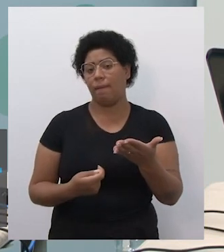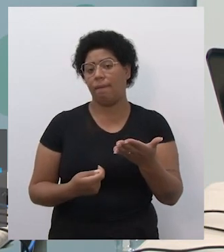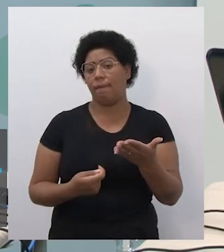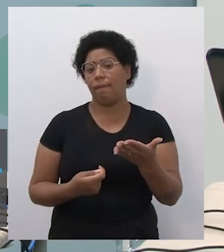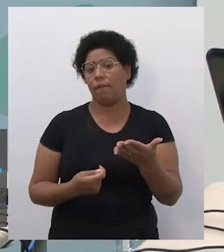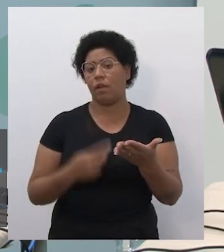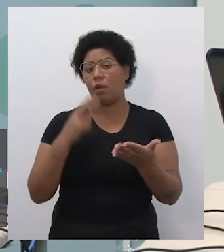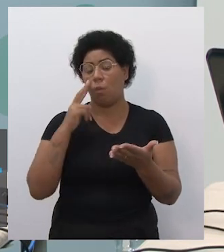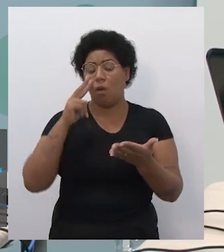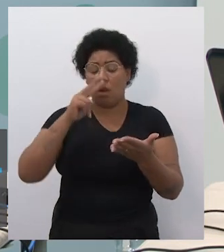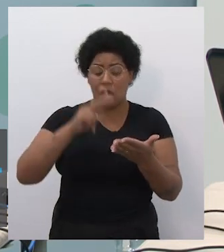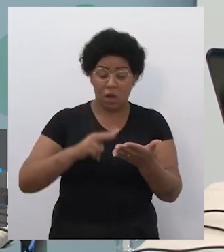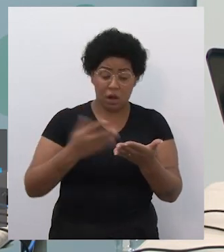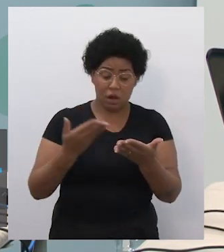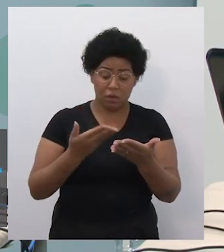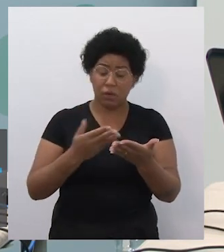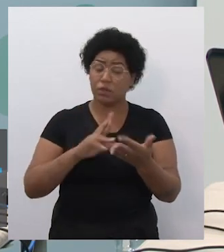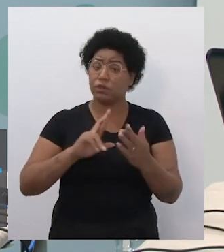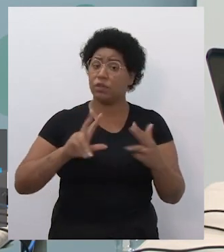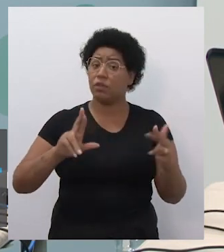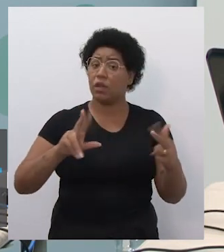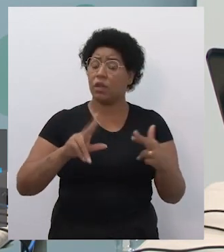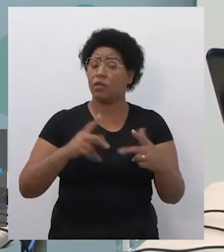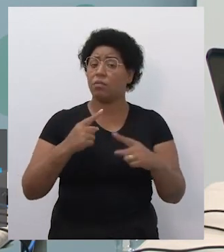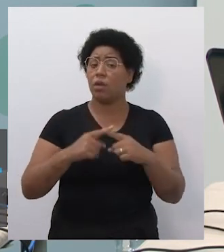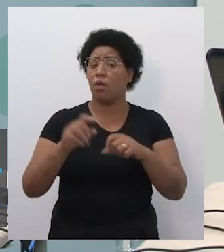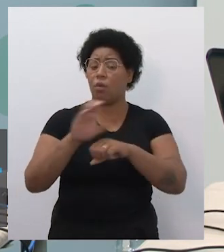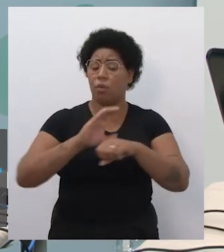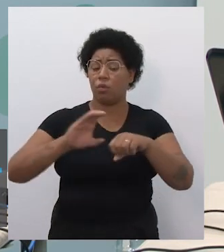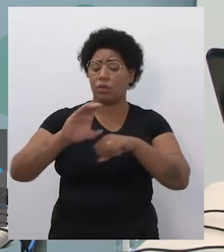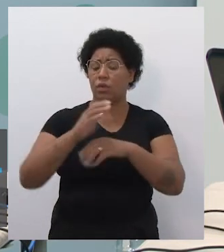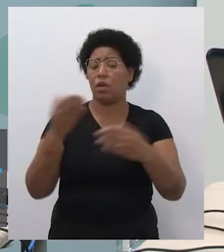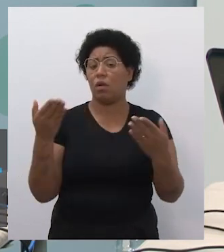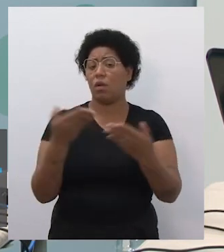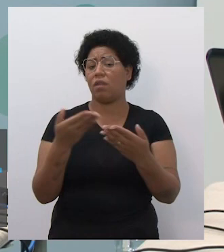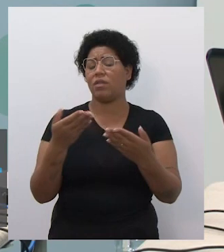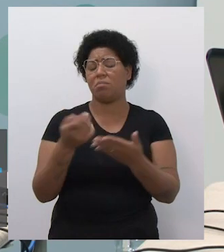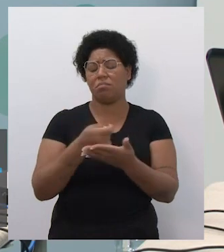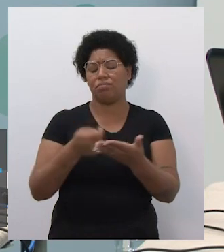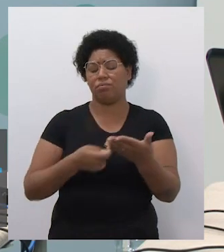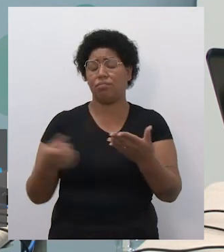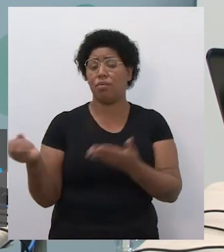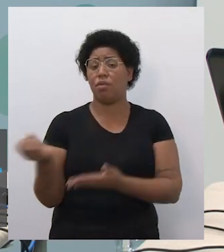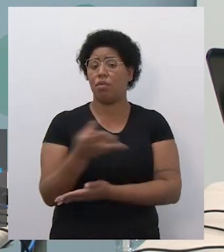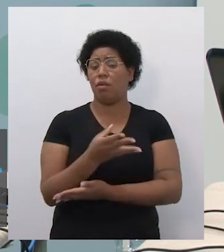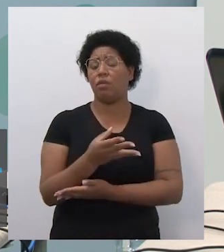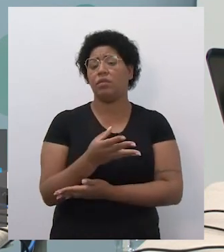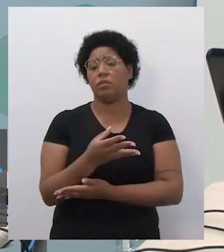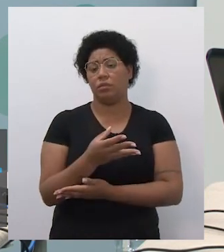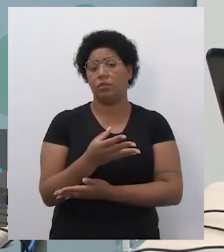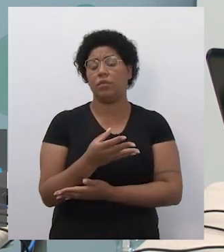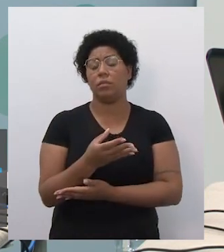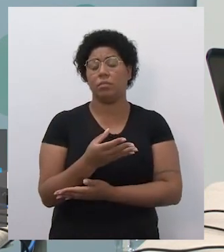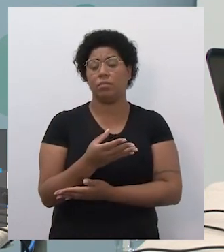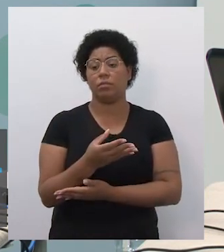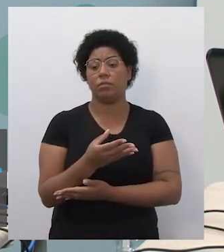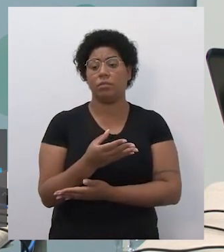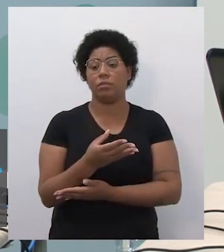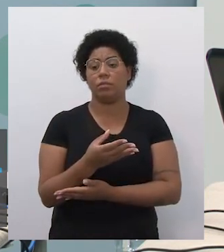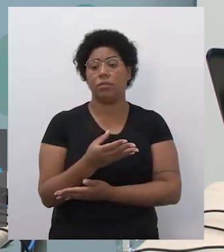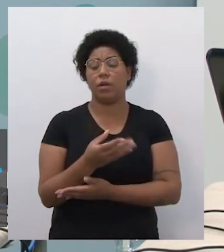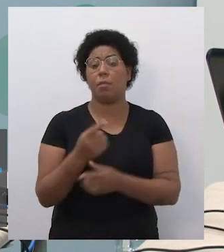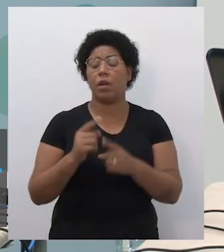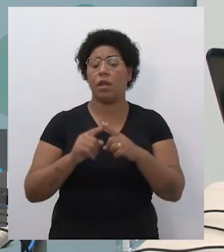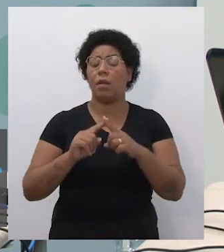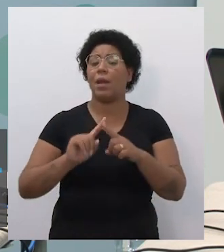olhar diferenciado a partir da formação de hoje, começar a fazer novas anotações nesse rascunho, para que ele em breve se torne um